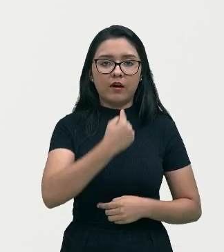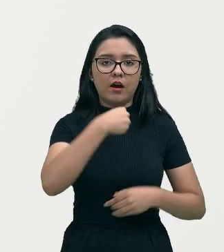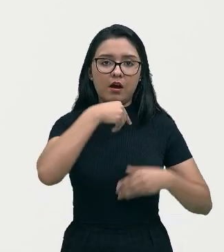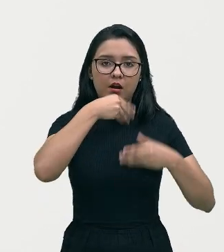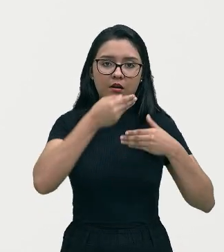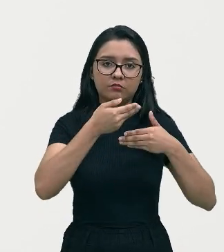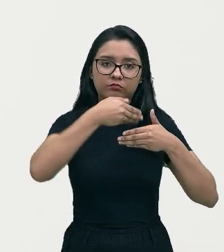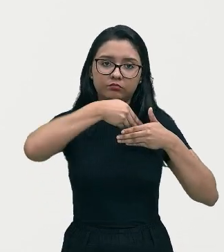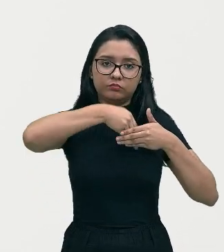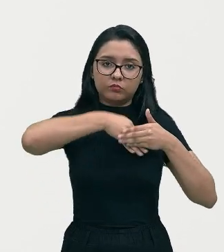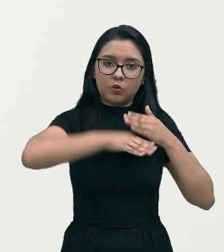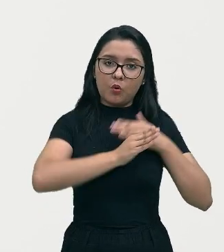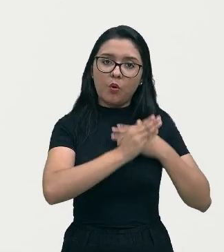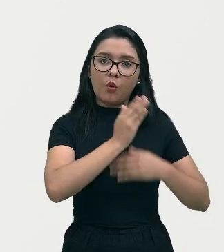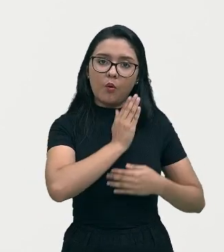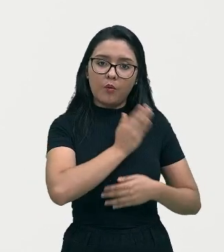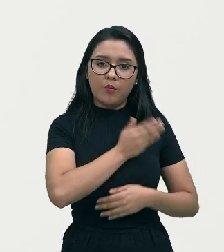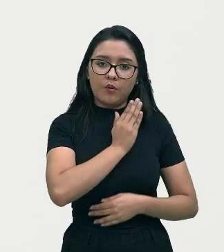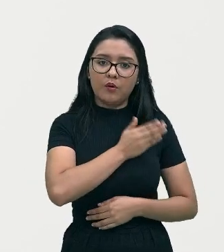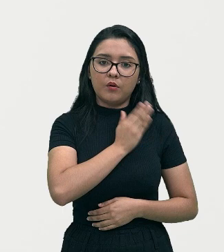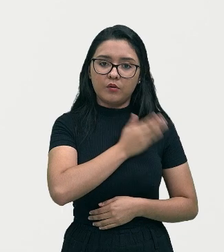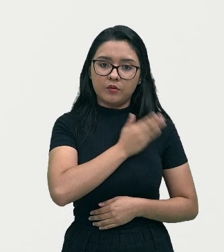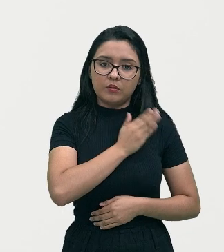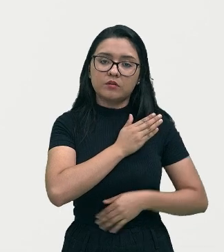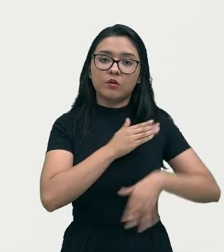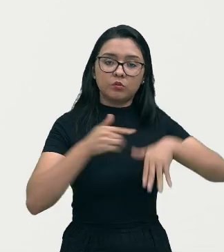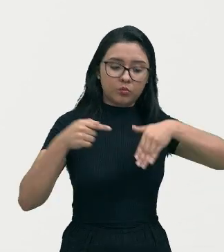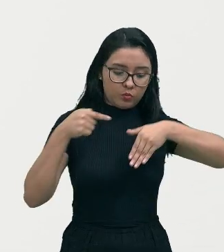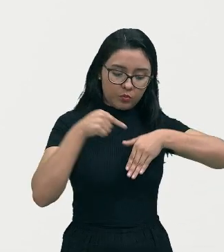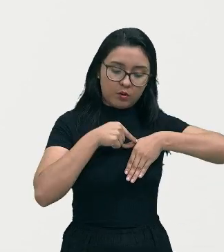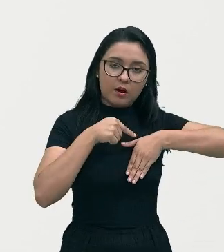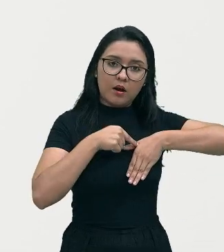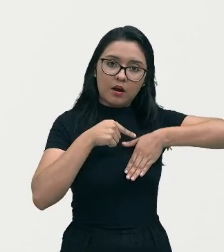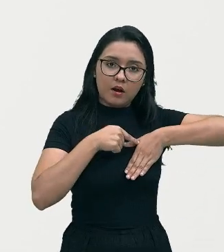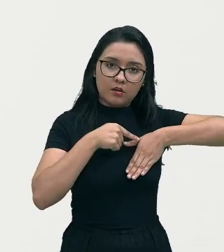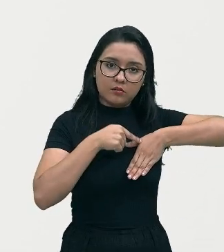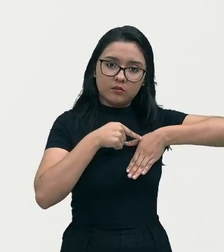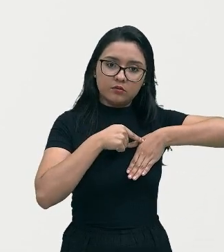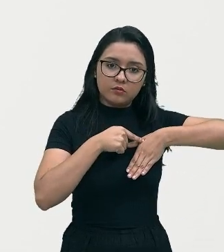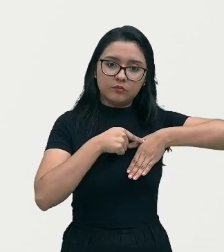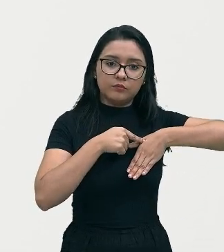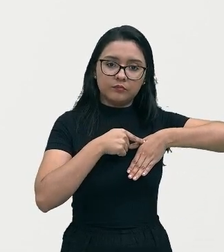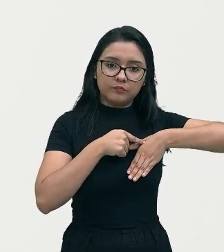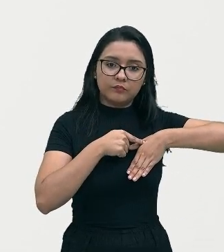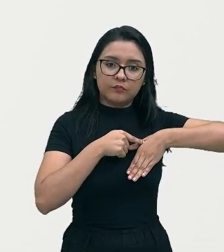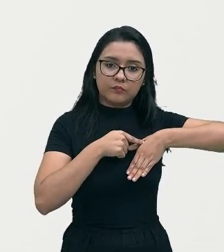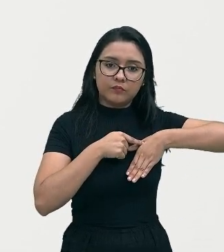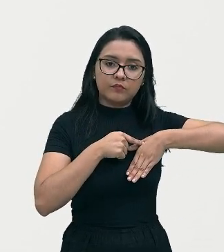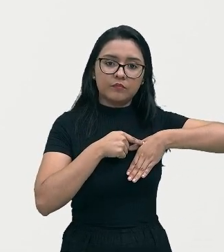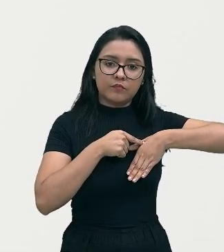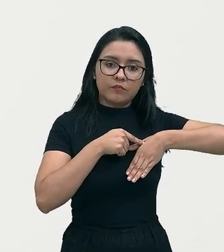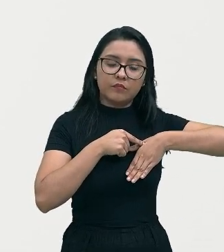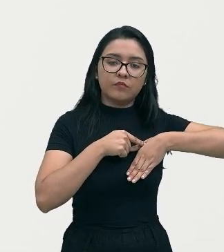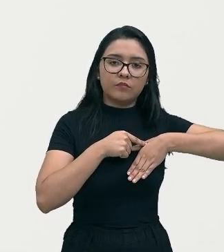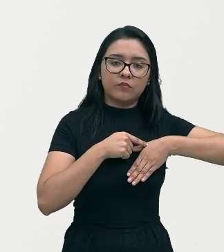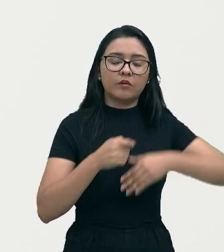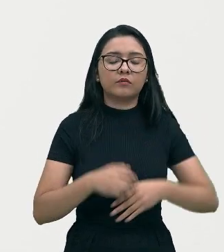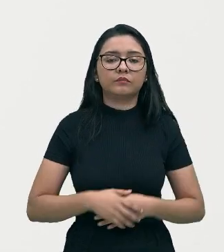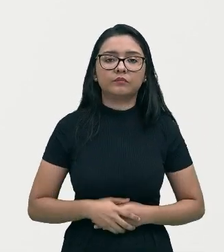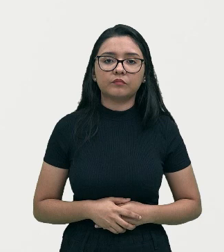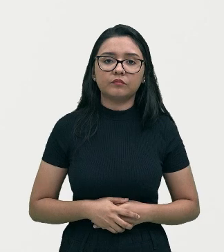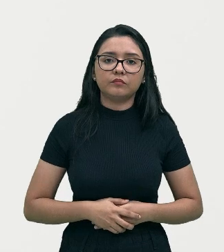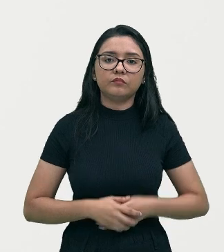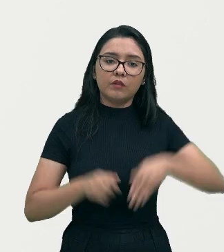entra aqui, olha só, no átrio direito, chega até o ventrículo direito, e